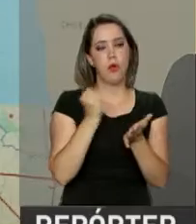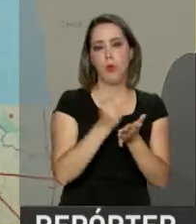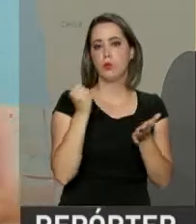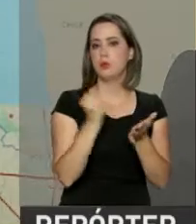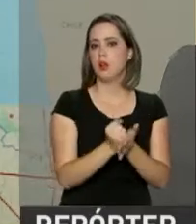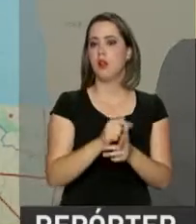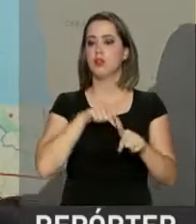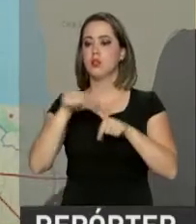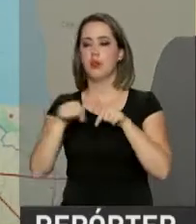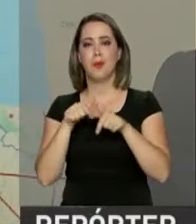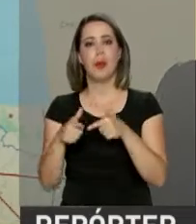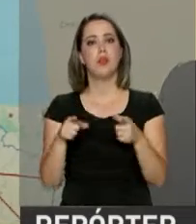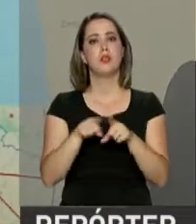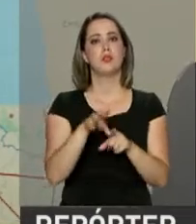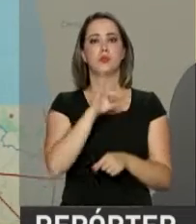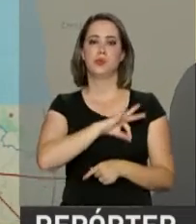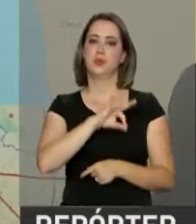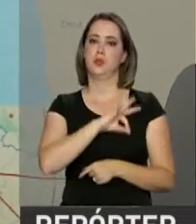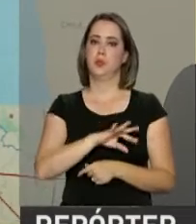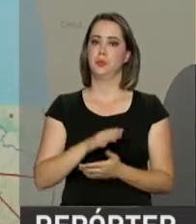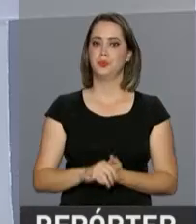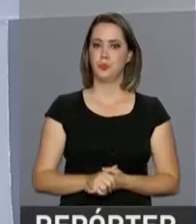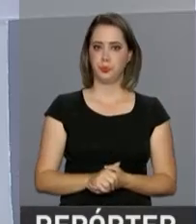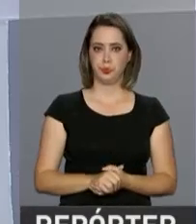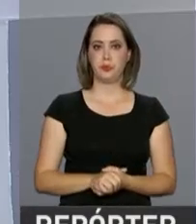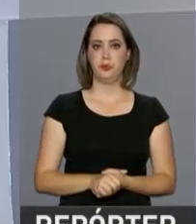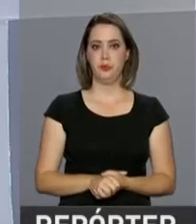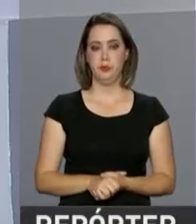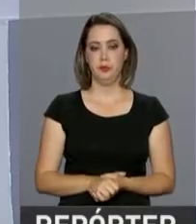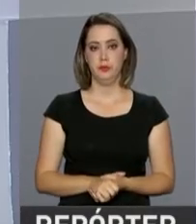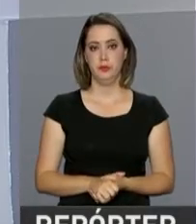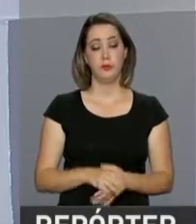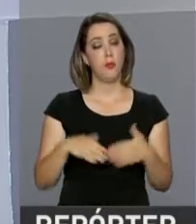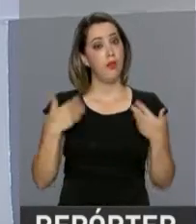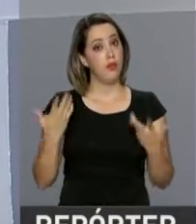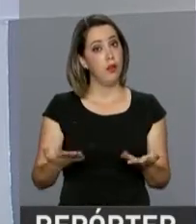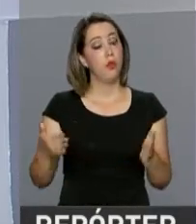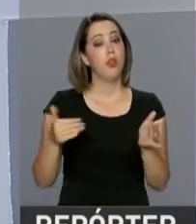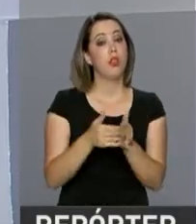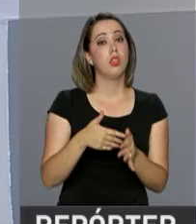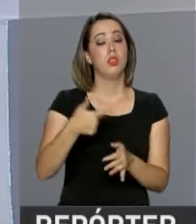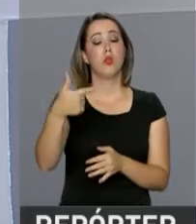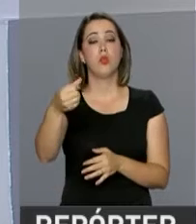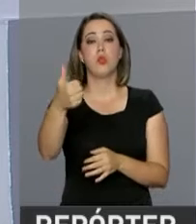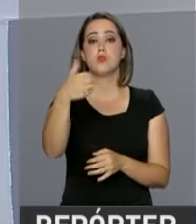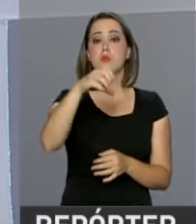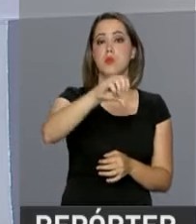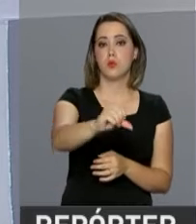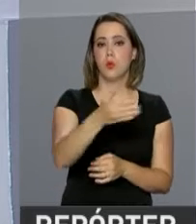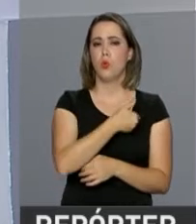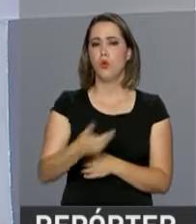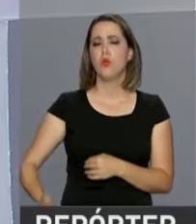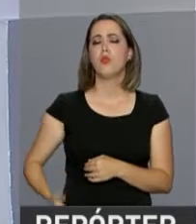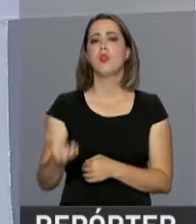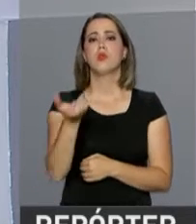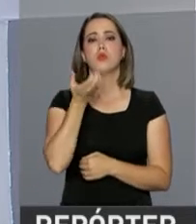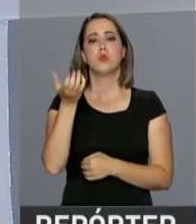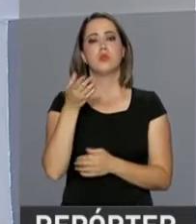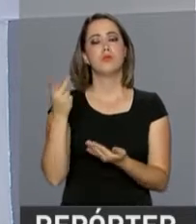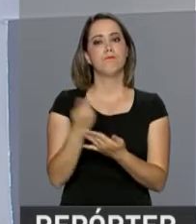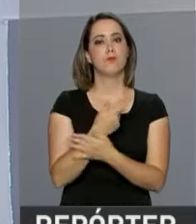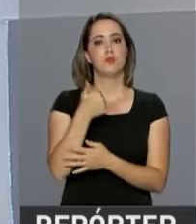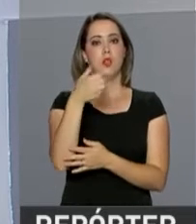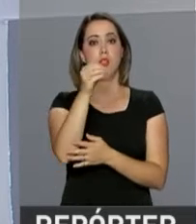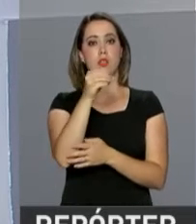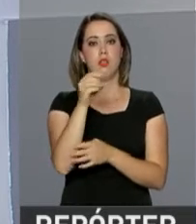contratação de empregos e renda no país e até 2019 o governo espera realizar mais dez